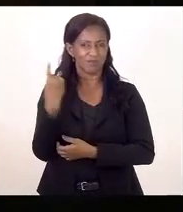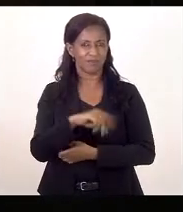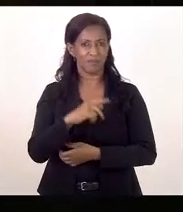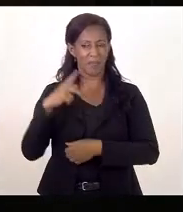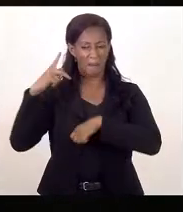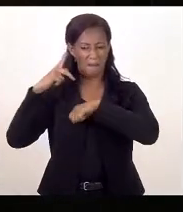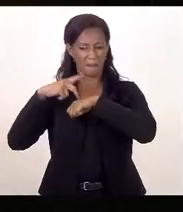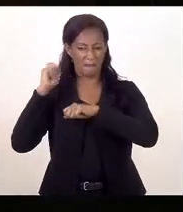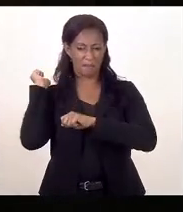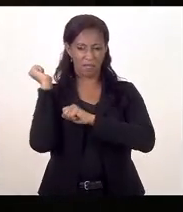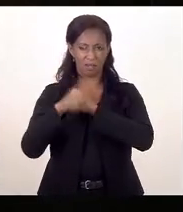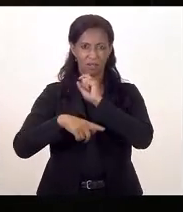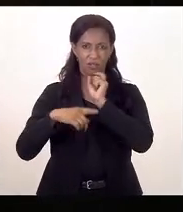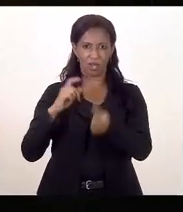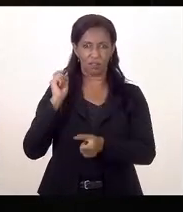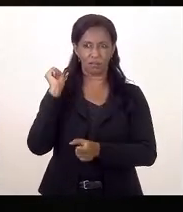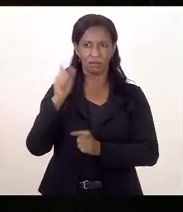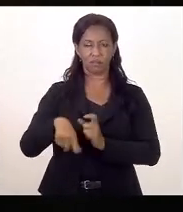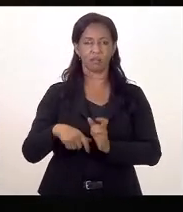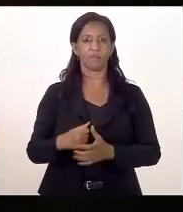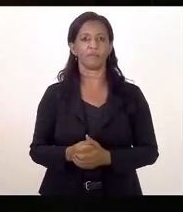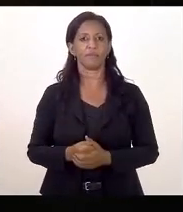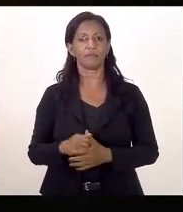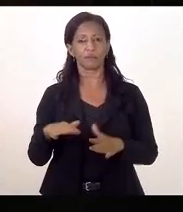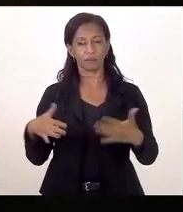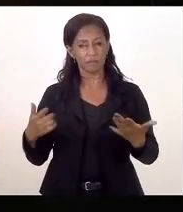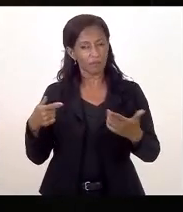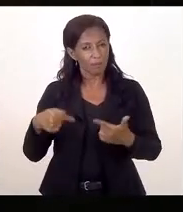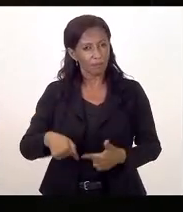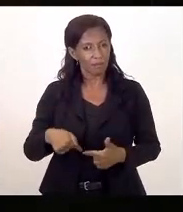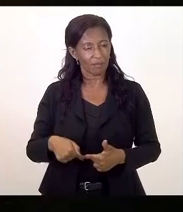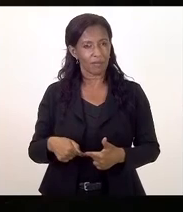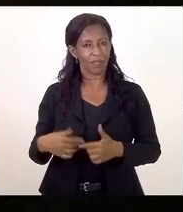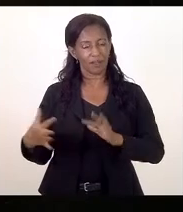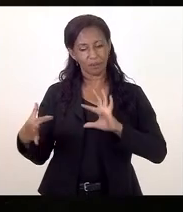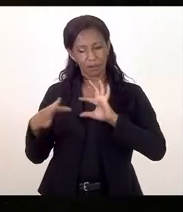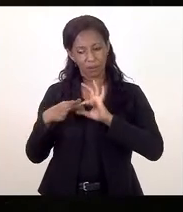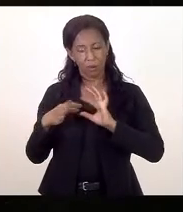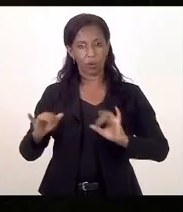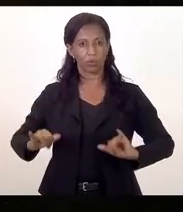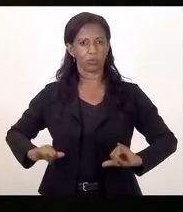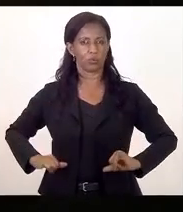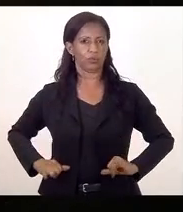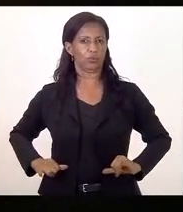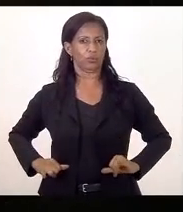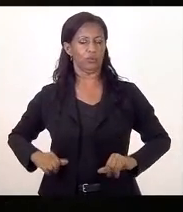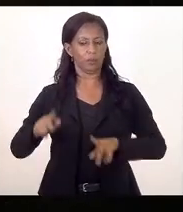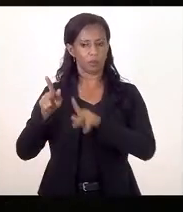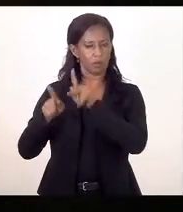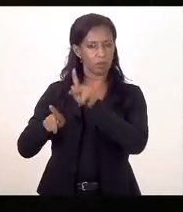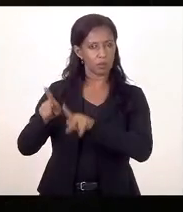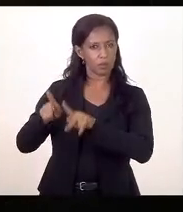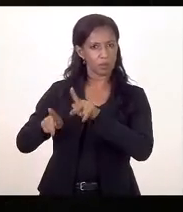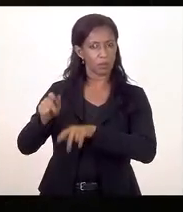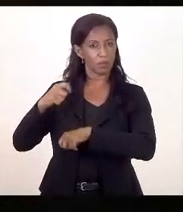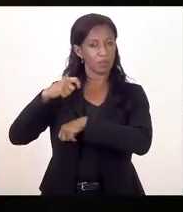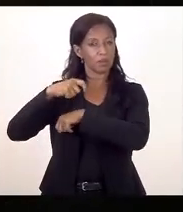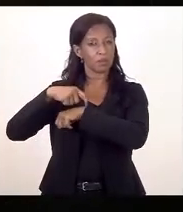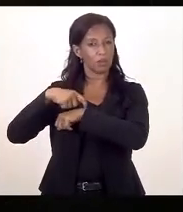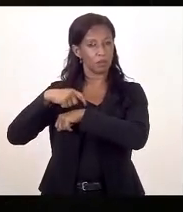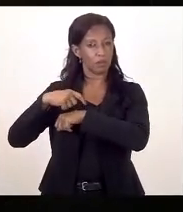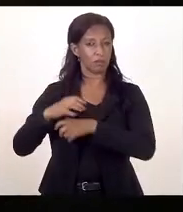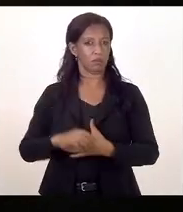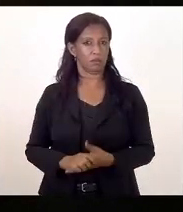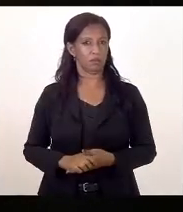apedrejadas. Então, aqui, me solidarizo com o sofrimento desse povo que, nesse momento,